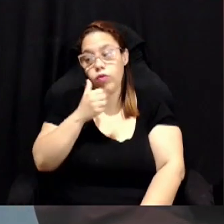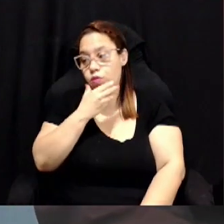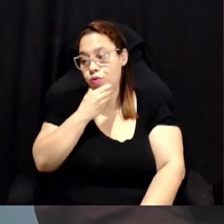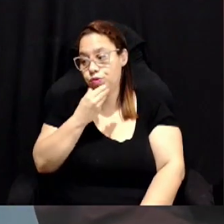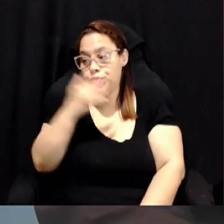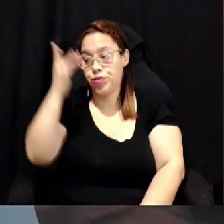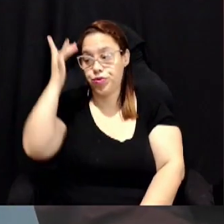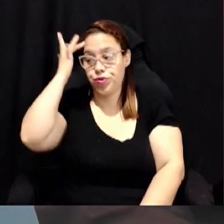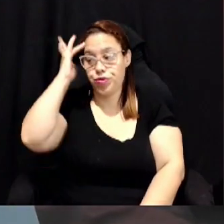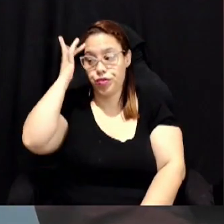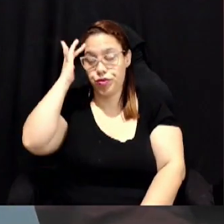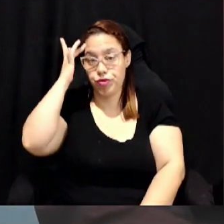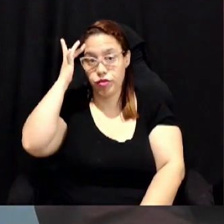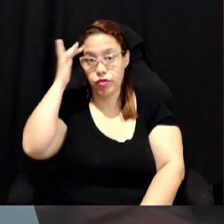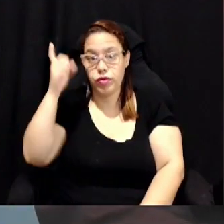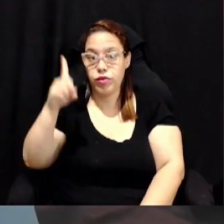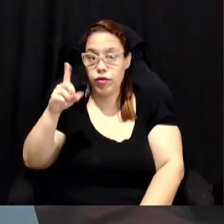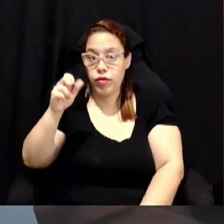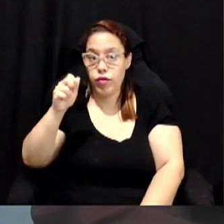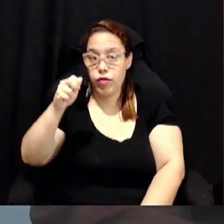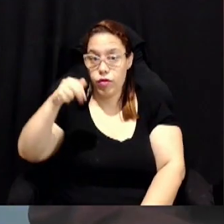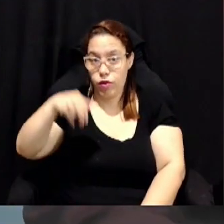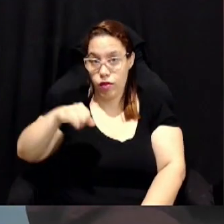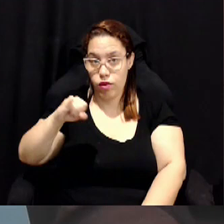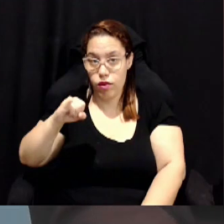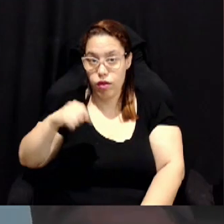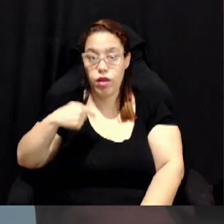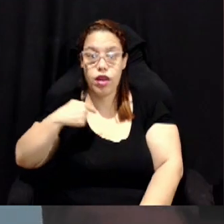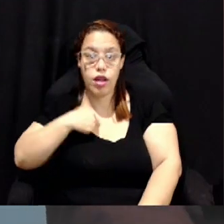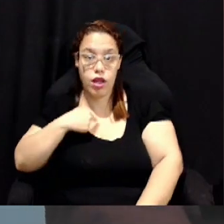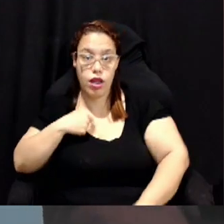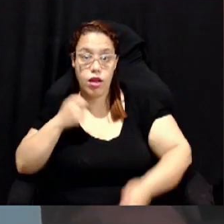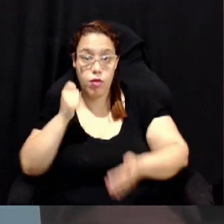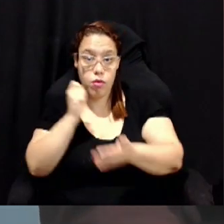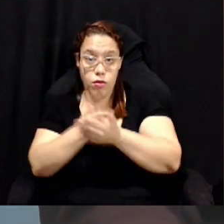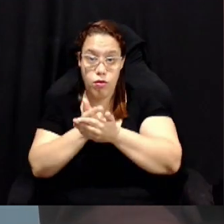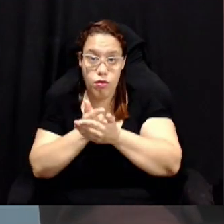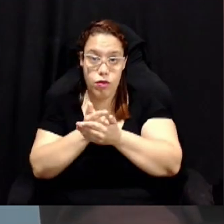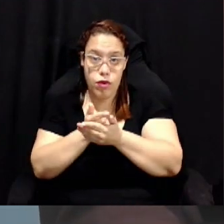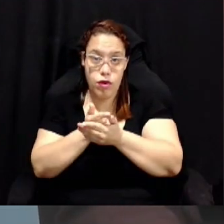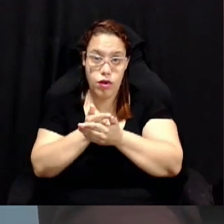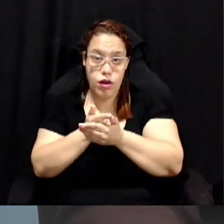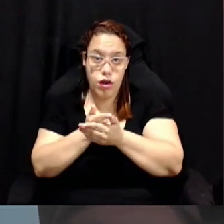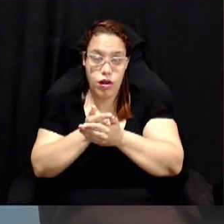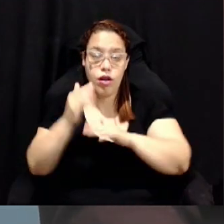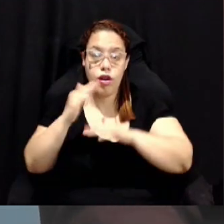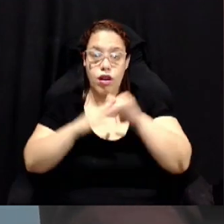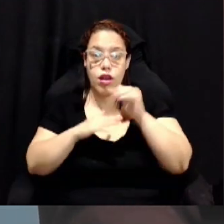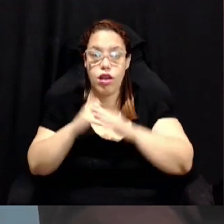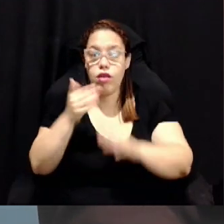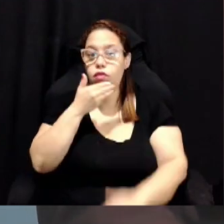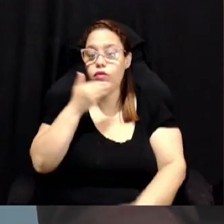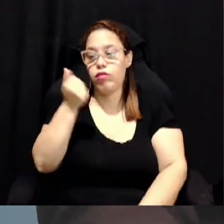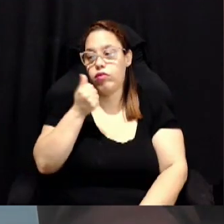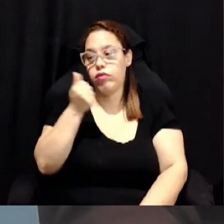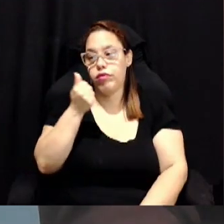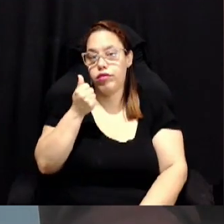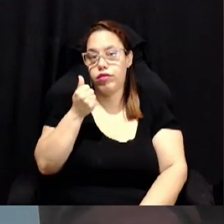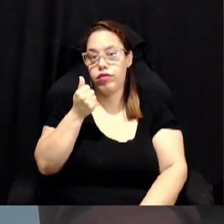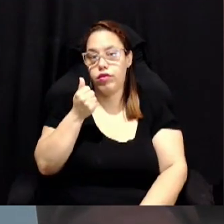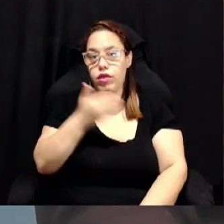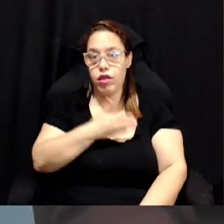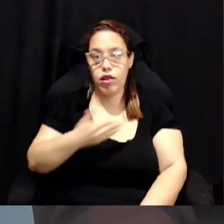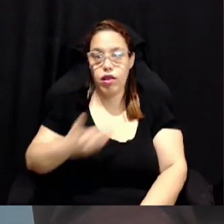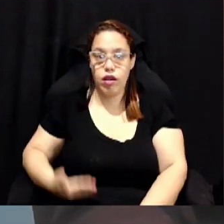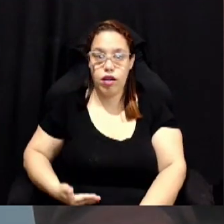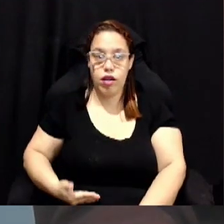como a Dani fez, olha, se eu pagar, eu acho que vai ter um tratamento melhor. E às vezes na rede pública tem um